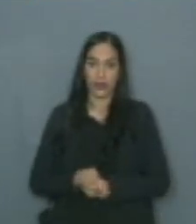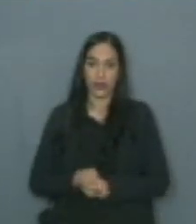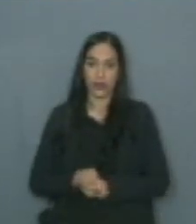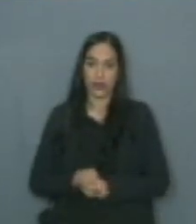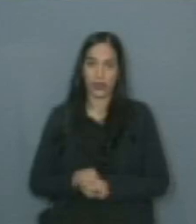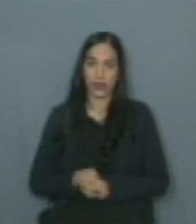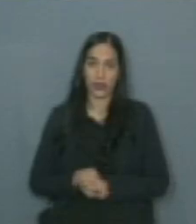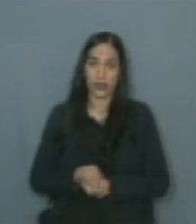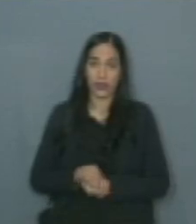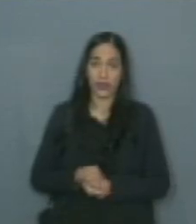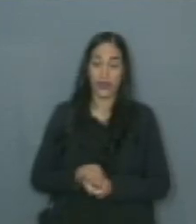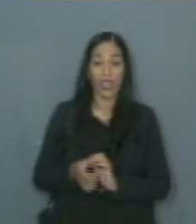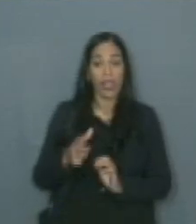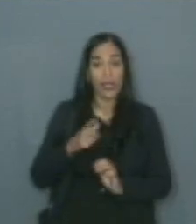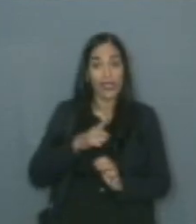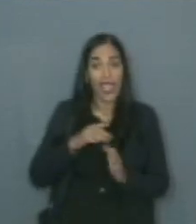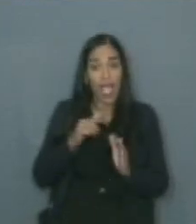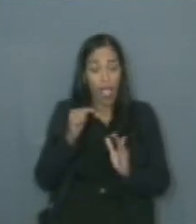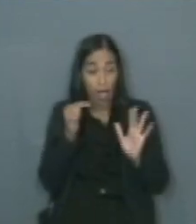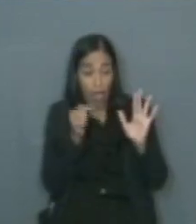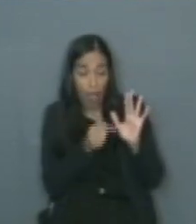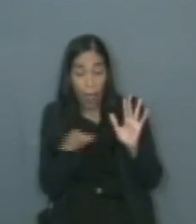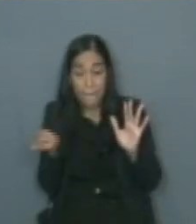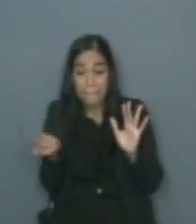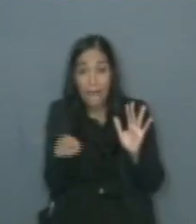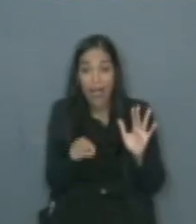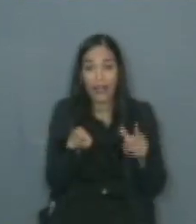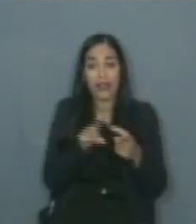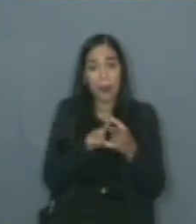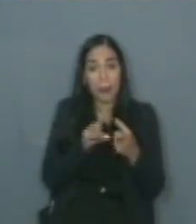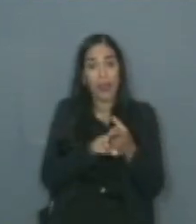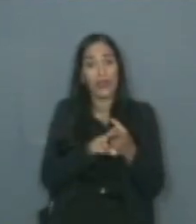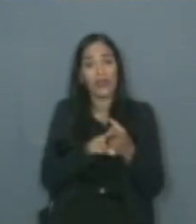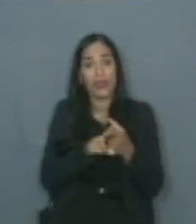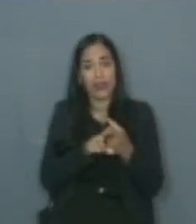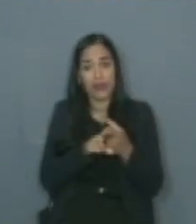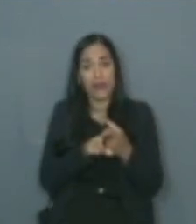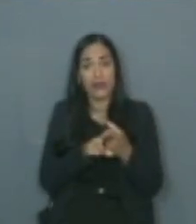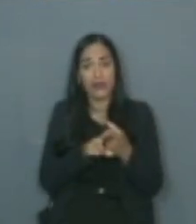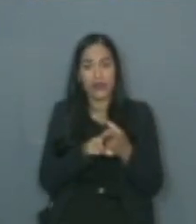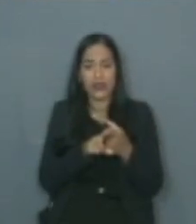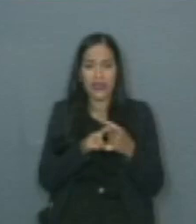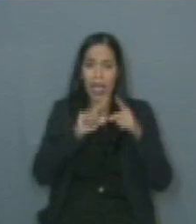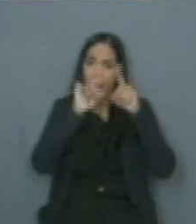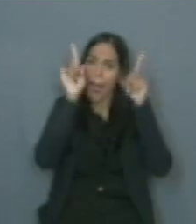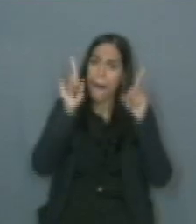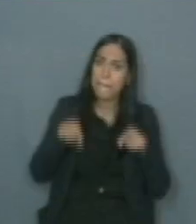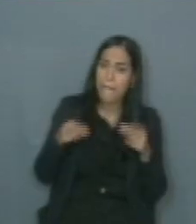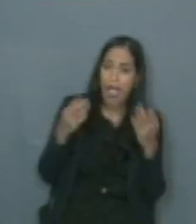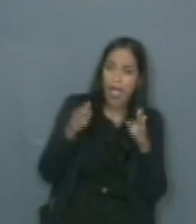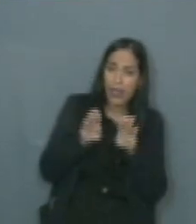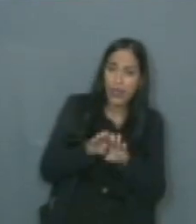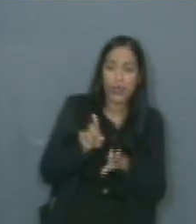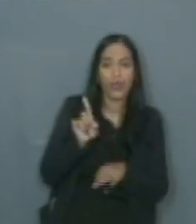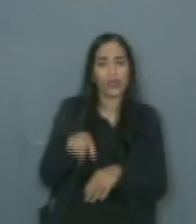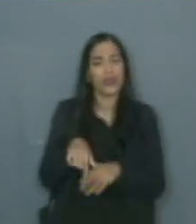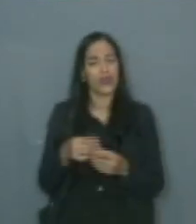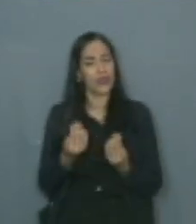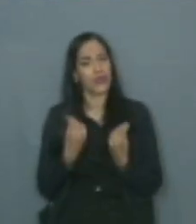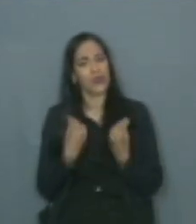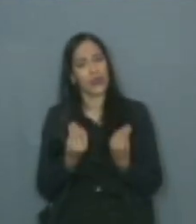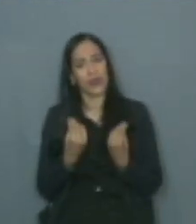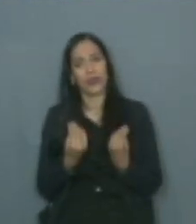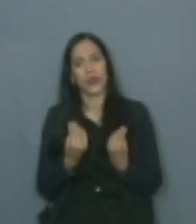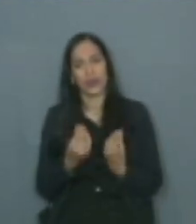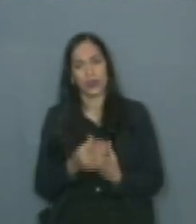Até malas tinham lá, armários nessa situação. Aí eu fico me perguntando, né? Por que não destinam essas